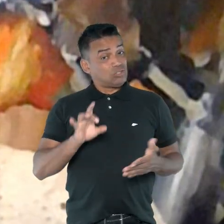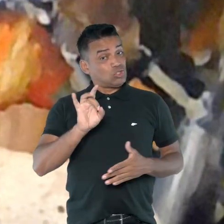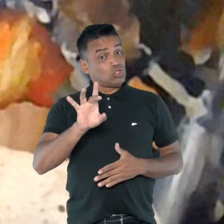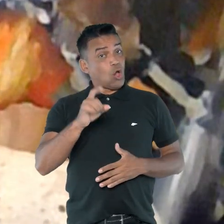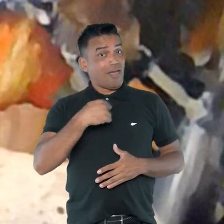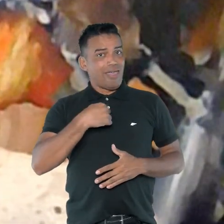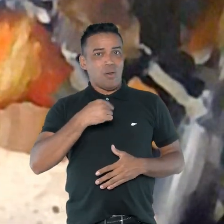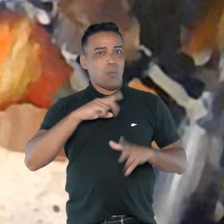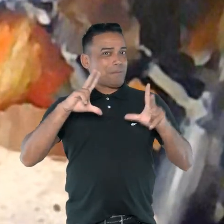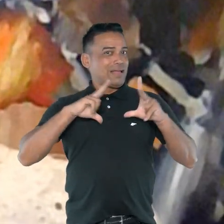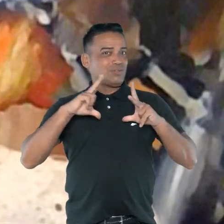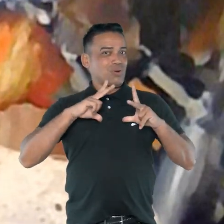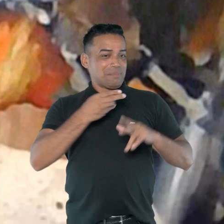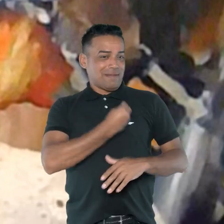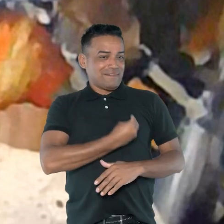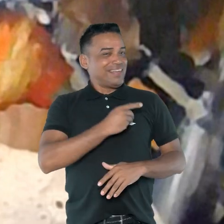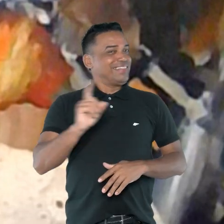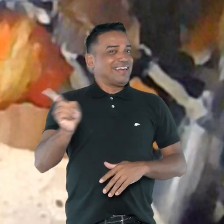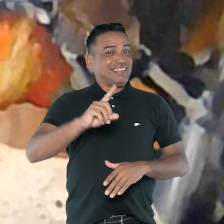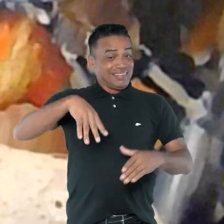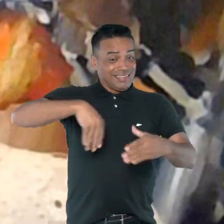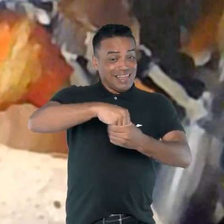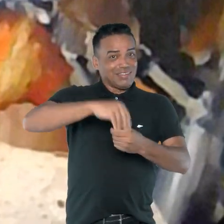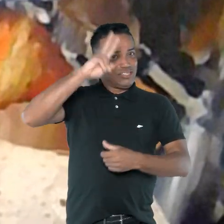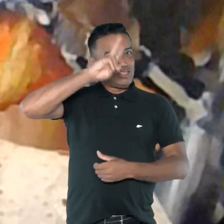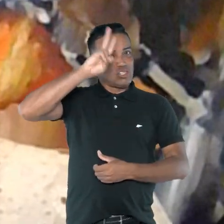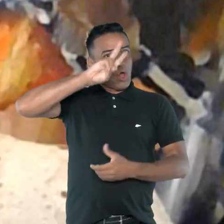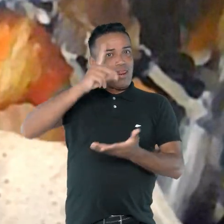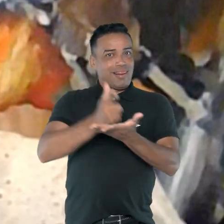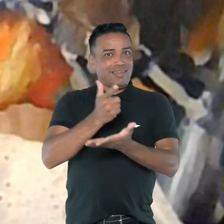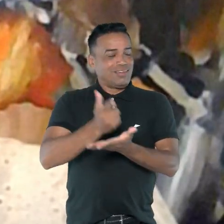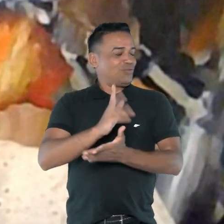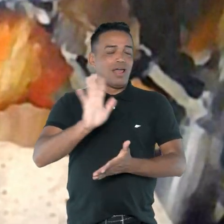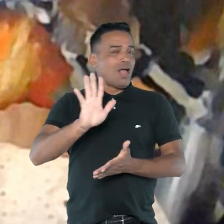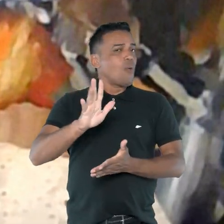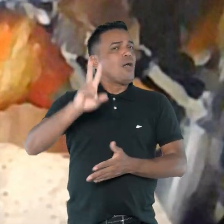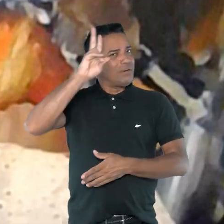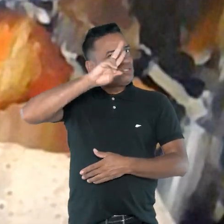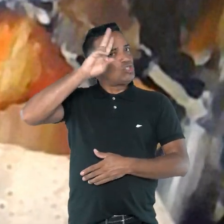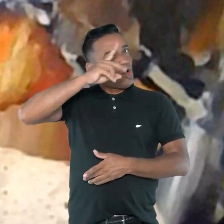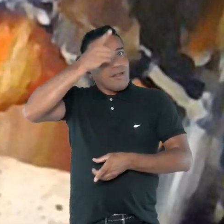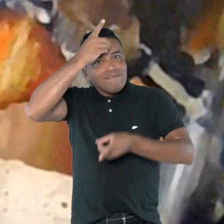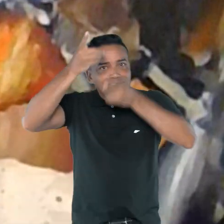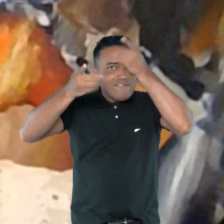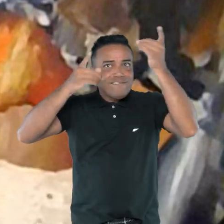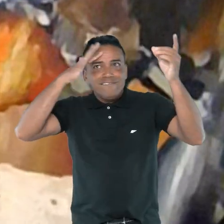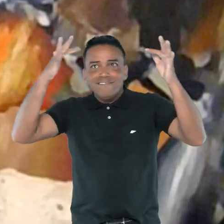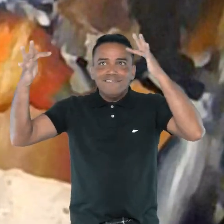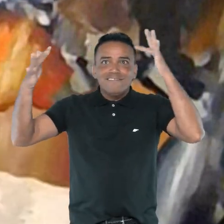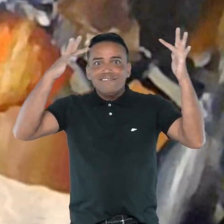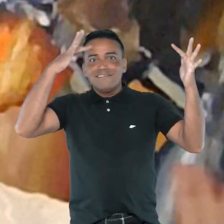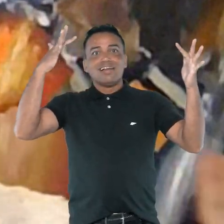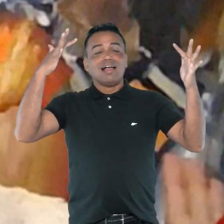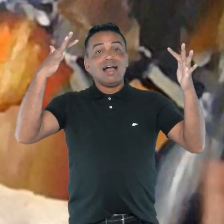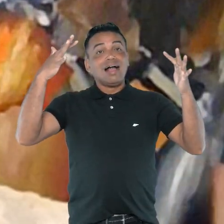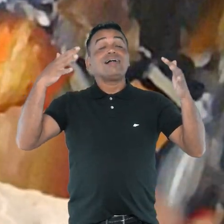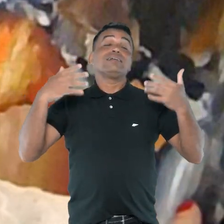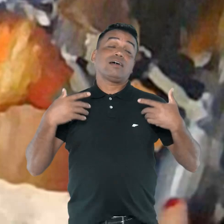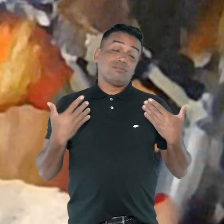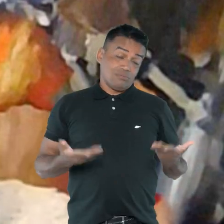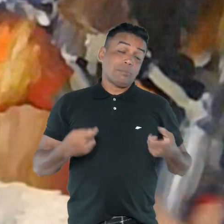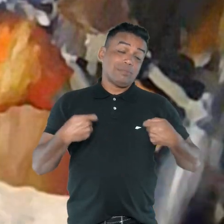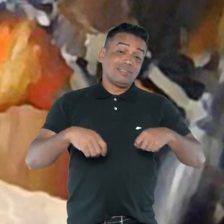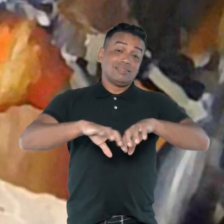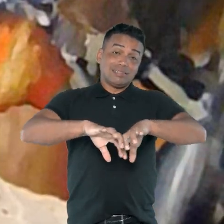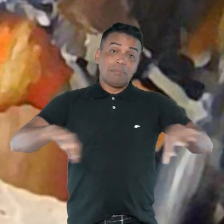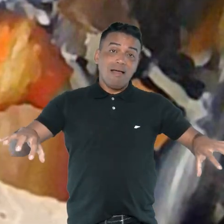não sou eu no livro. E, bom, é uma história de ficção, então é isso, você tem que se